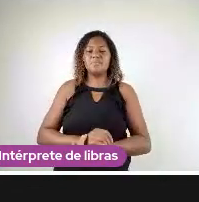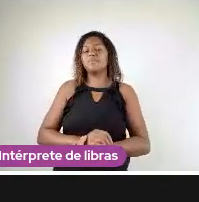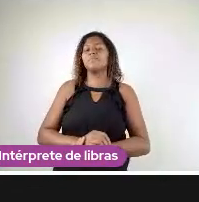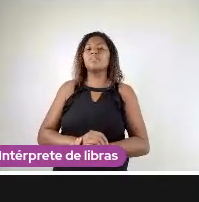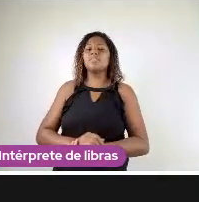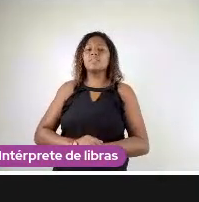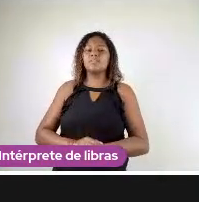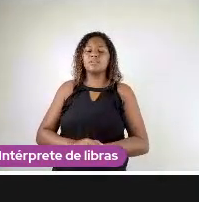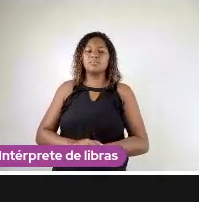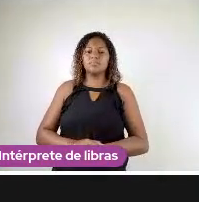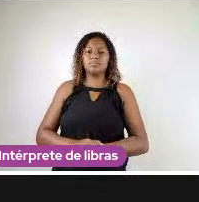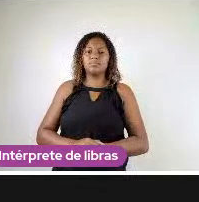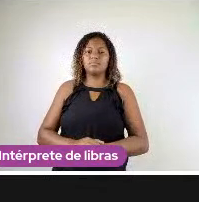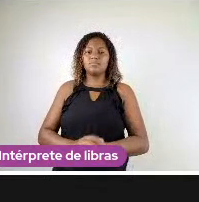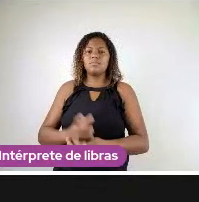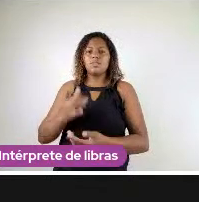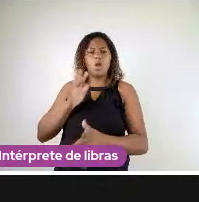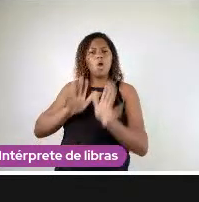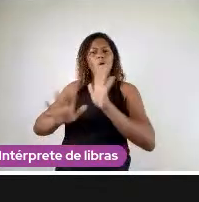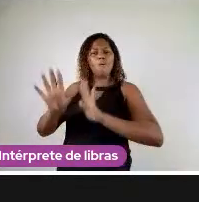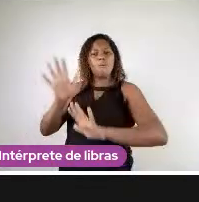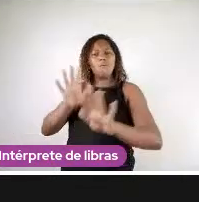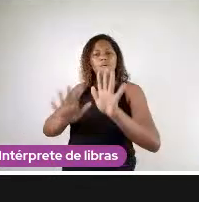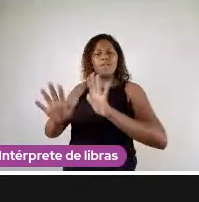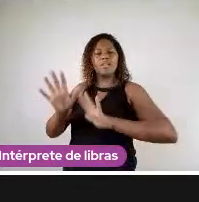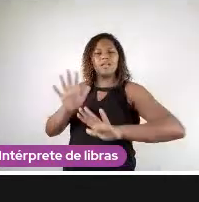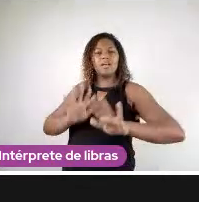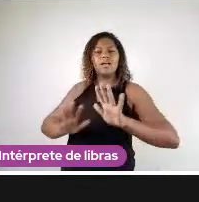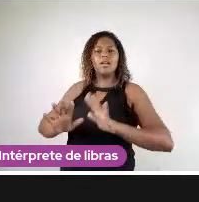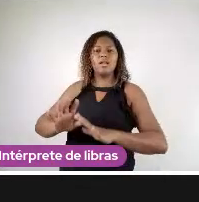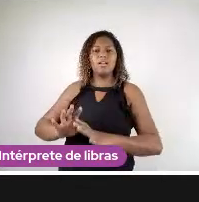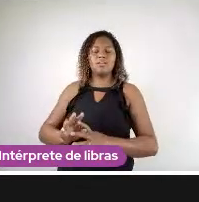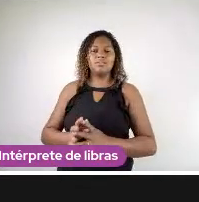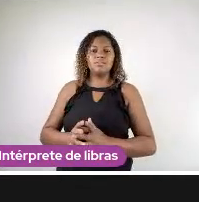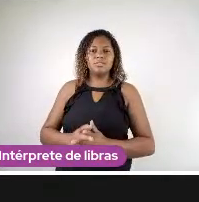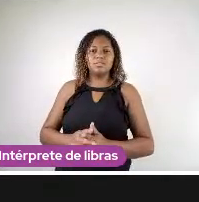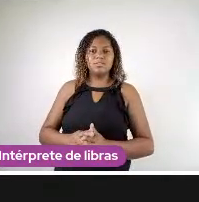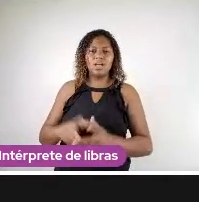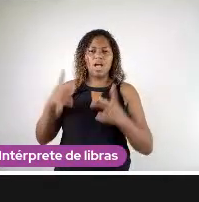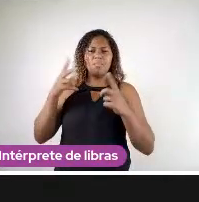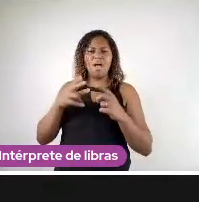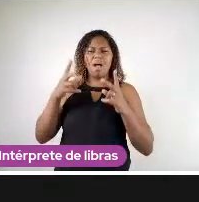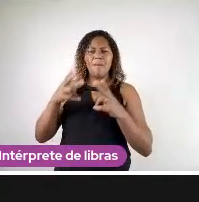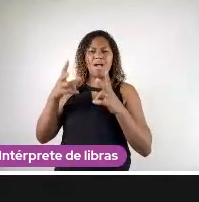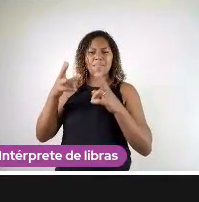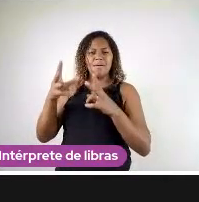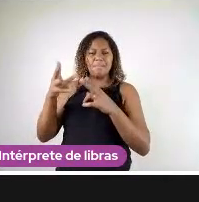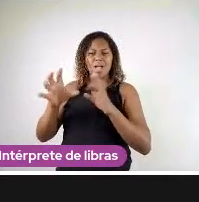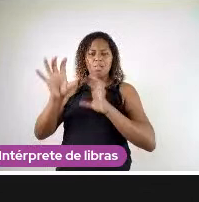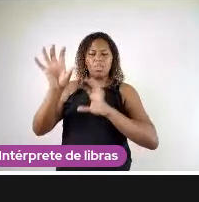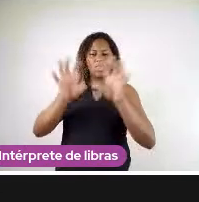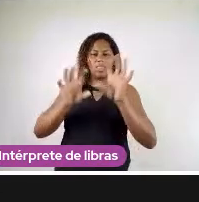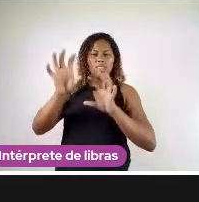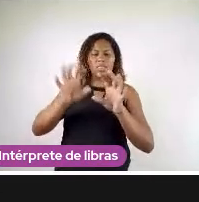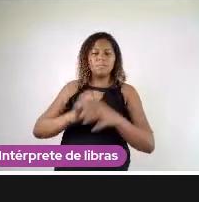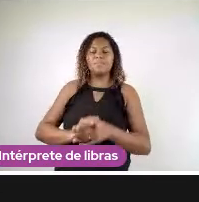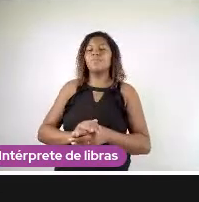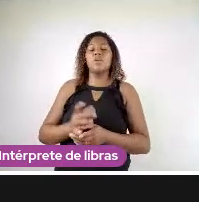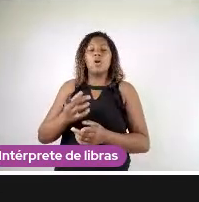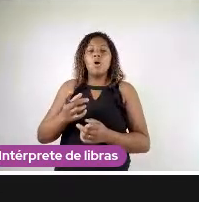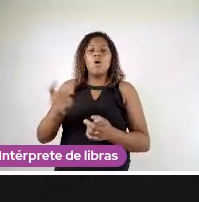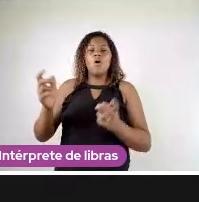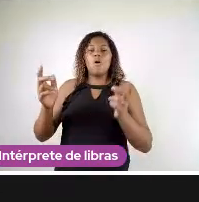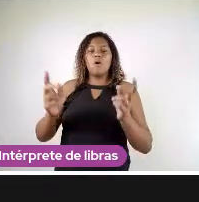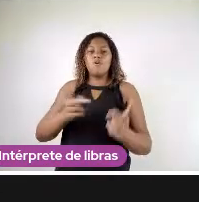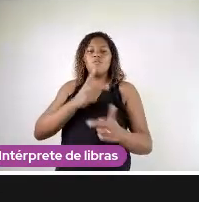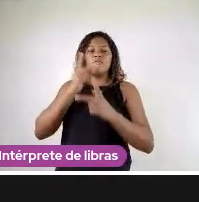correnteza, tome cuidado que hoje tá levando gente. Areia preta que o vento move, a